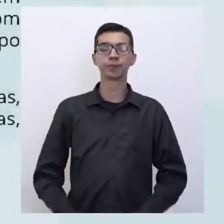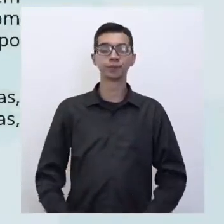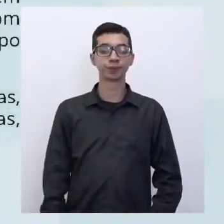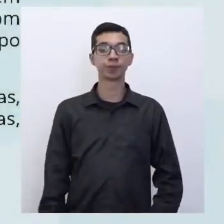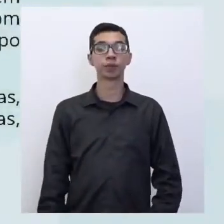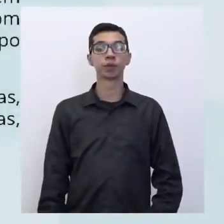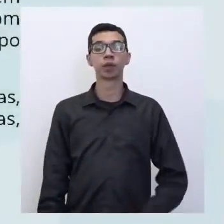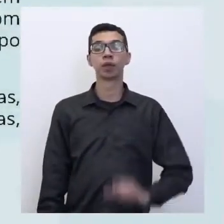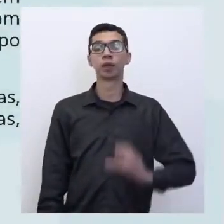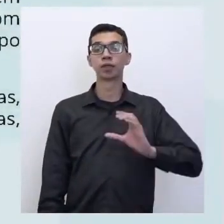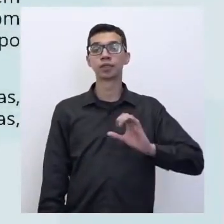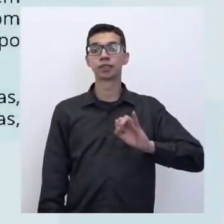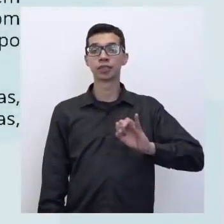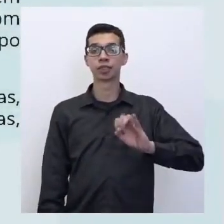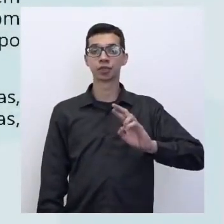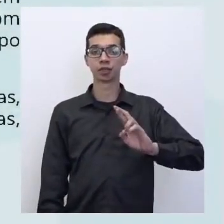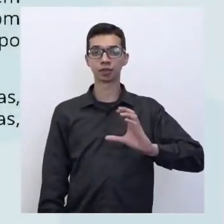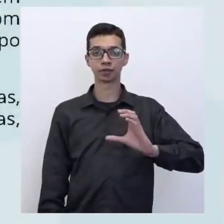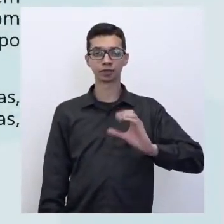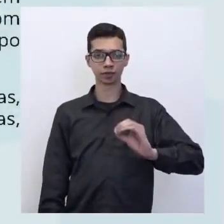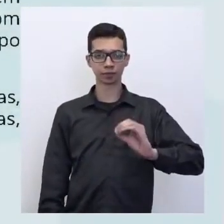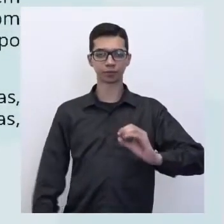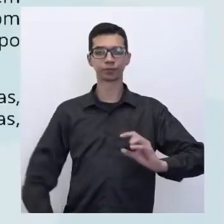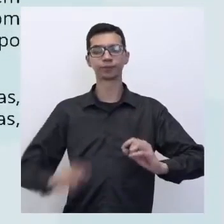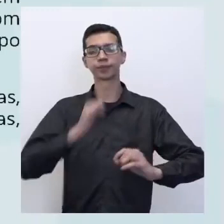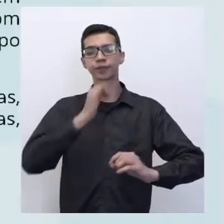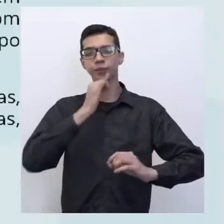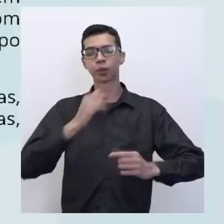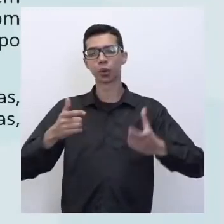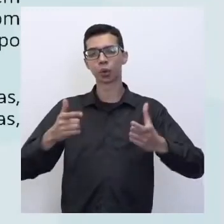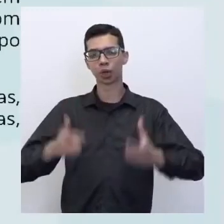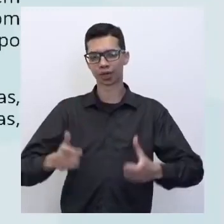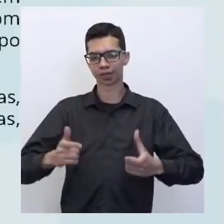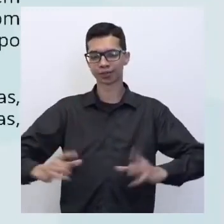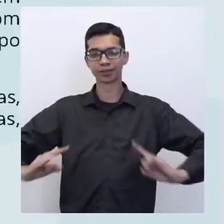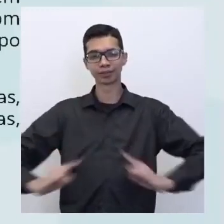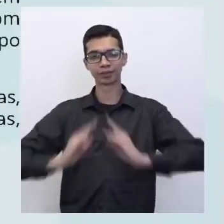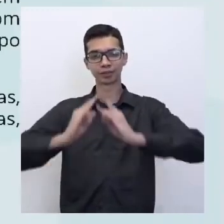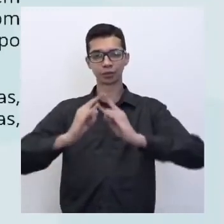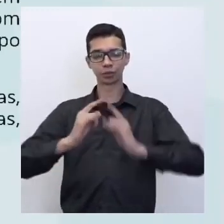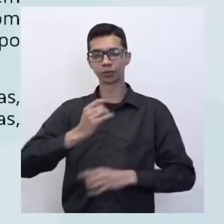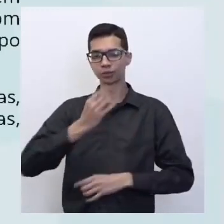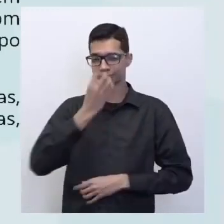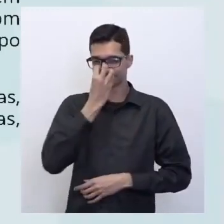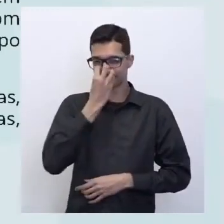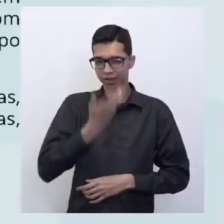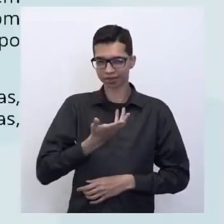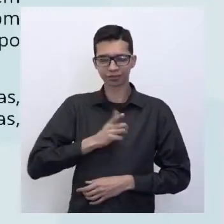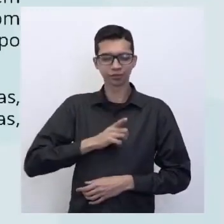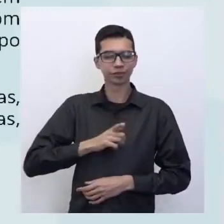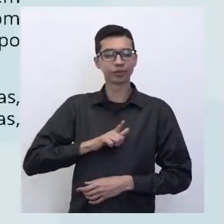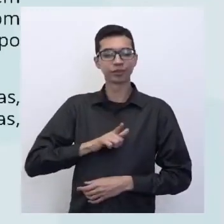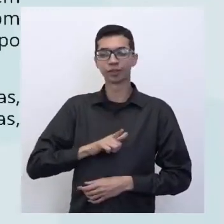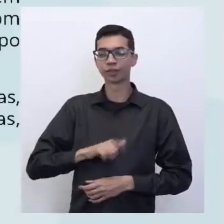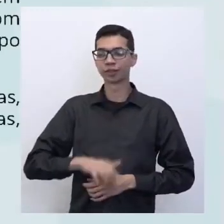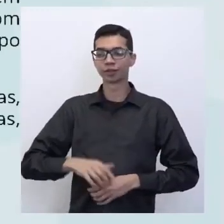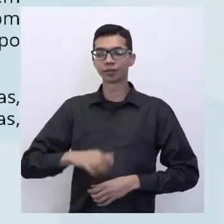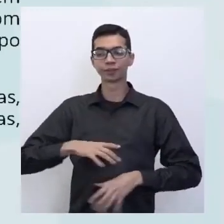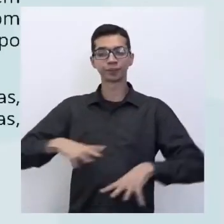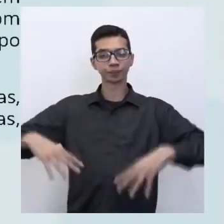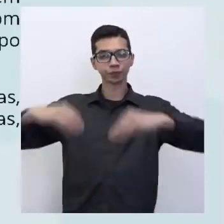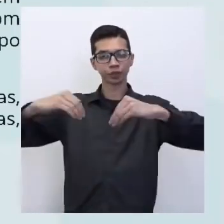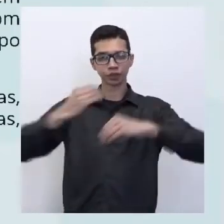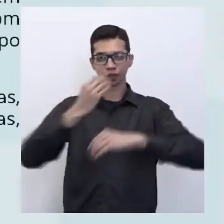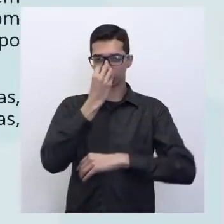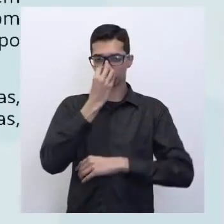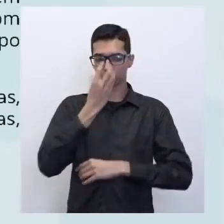espetáculo representado por artistas como acrobatas, malabaristas, ilusionistas, palhaços, equilibristas, contorcionistas.